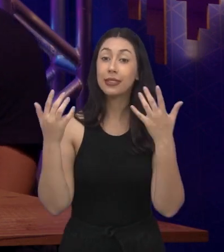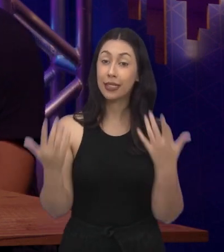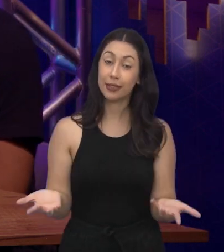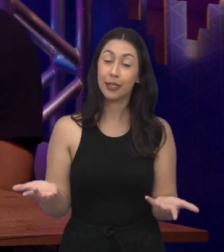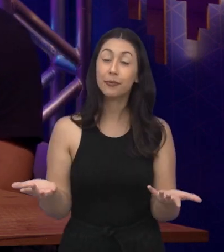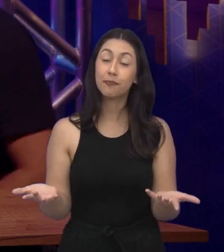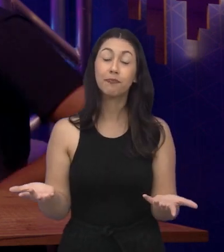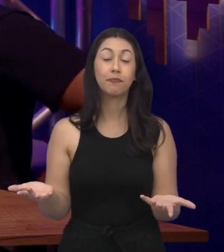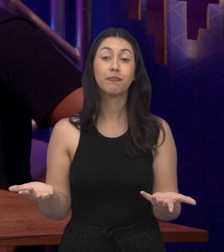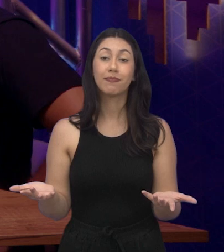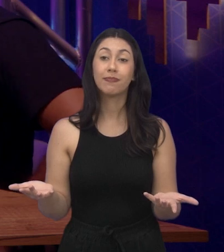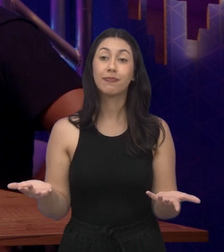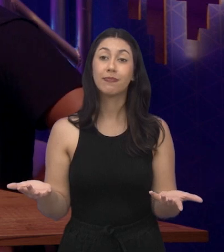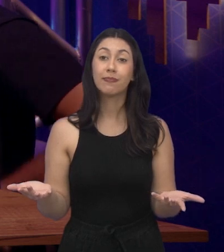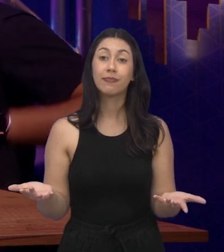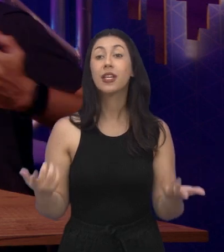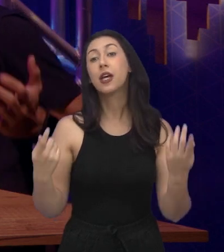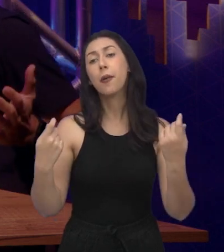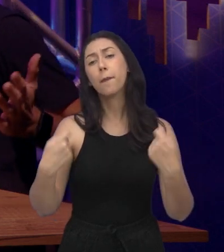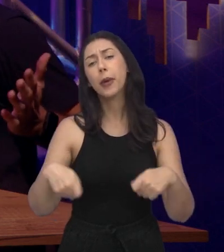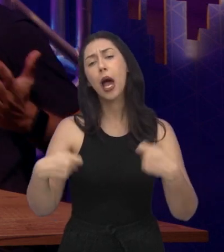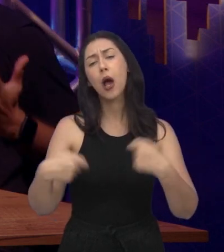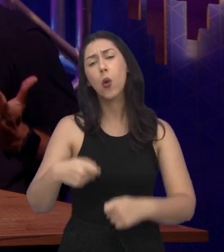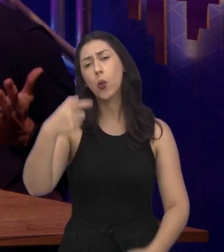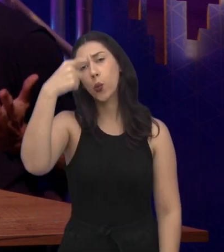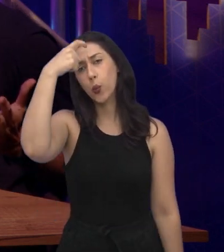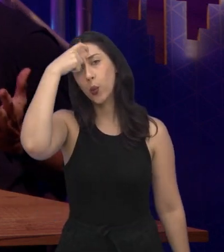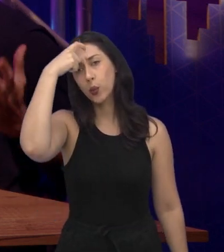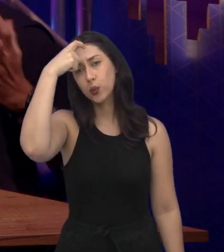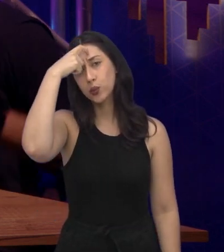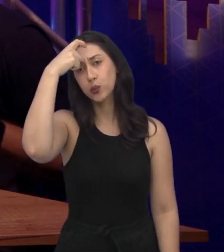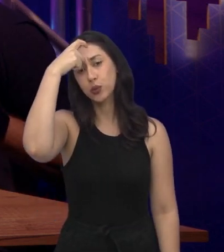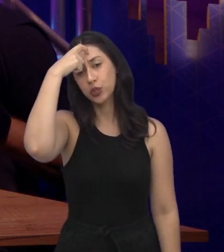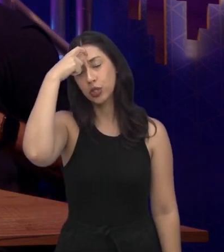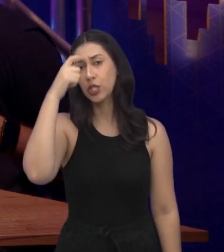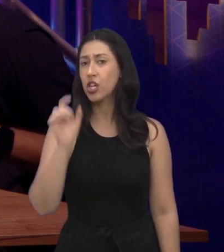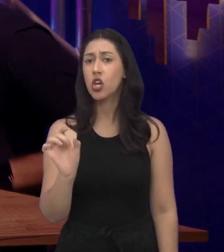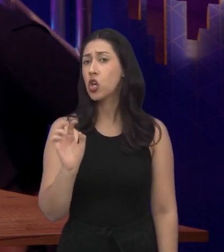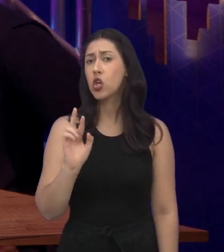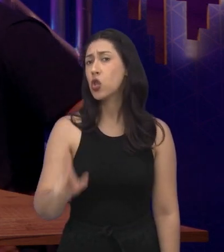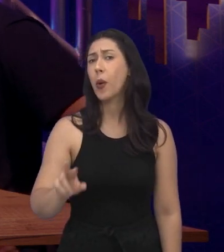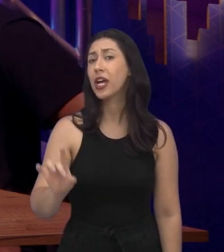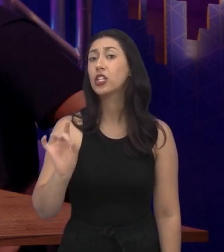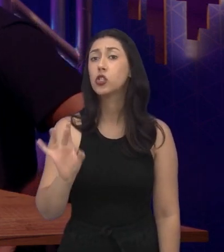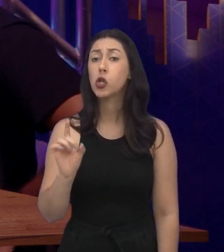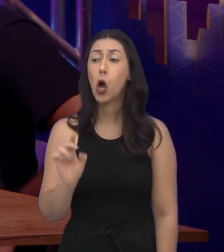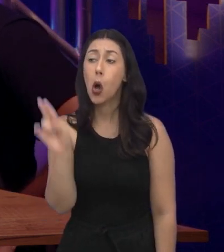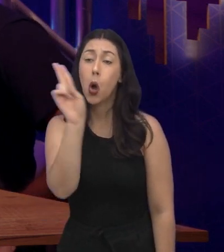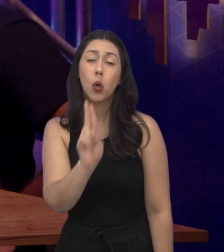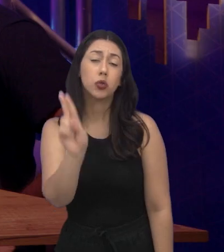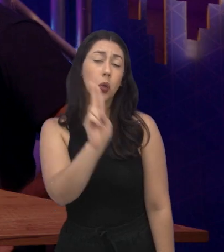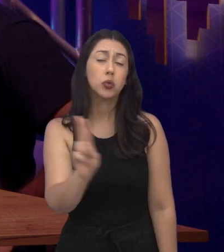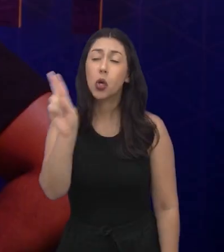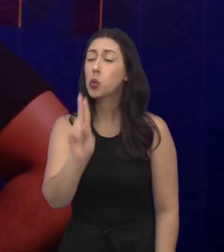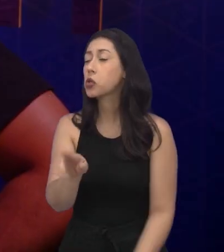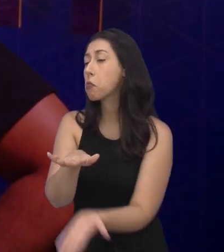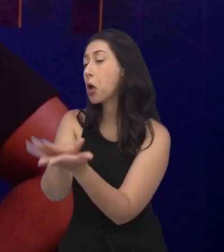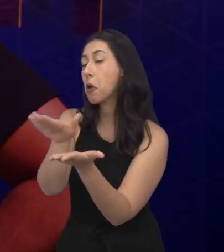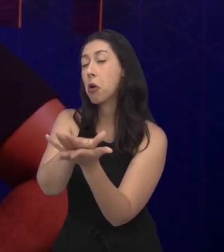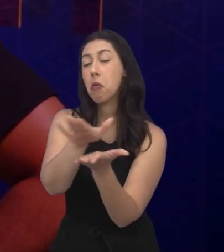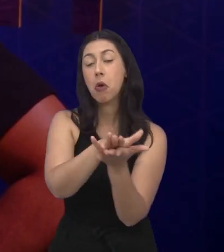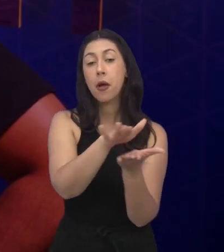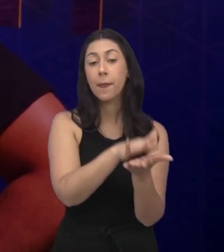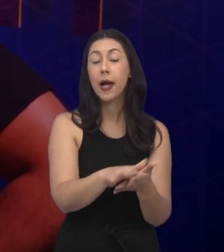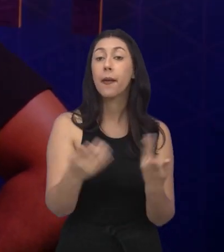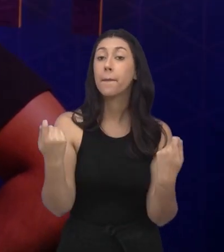galera. Vocês têm que se conscientizar, mas não só no consumo, né, Vicky, que a gente estava falando. A